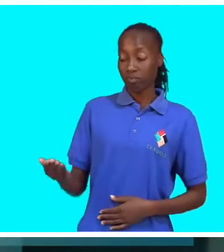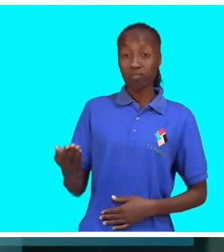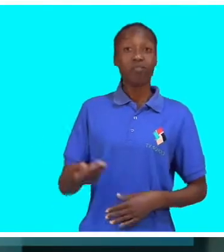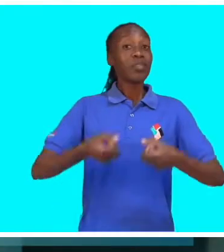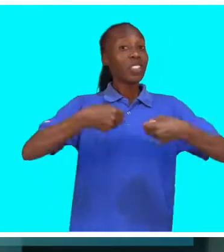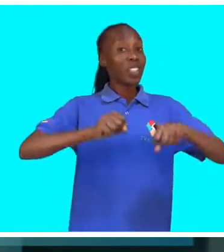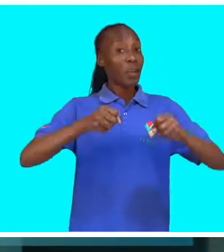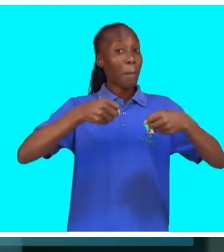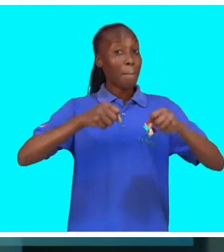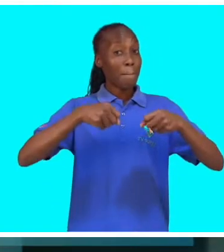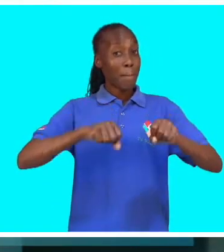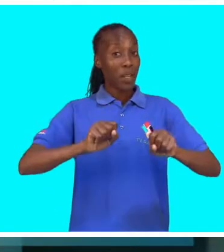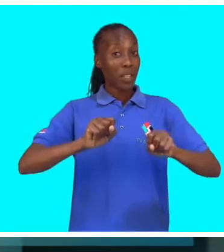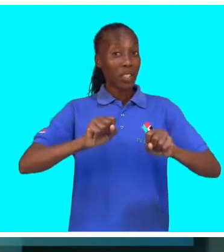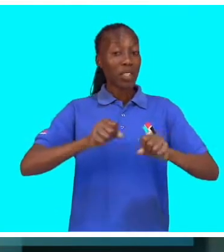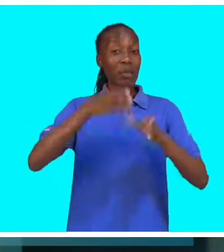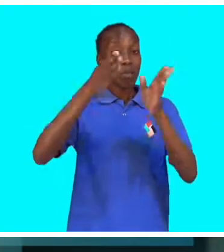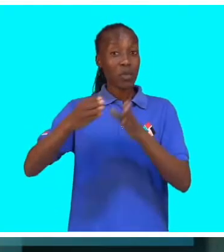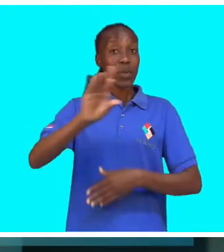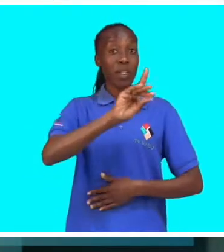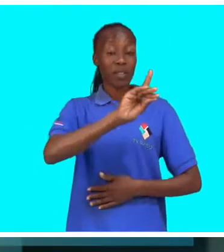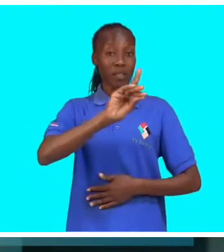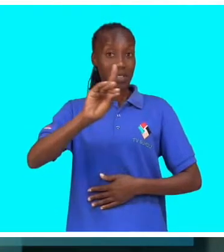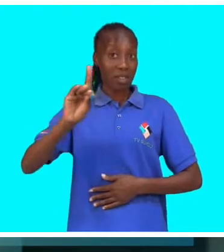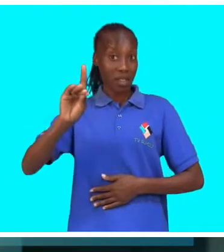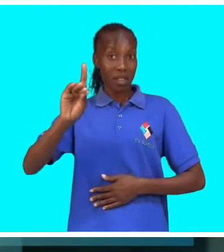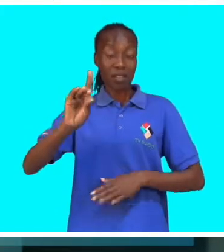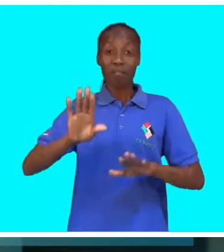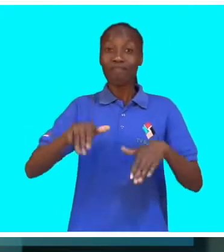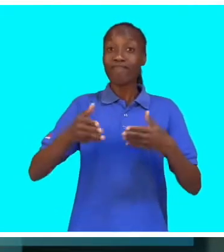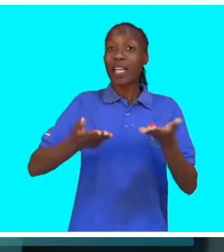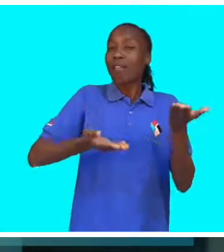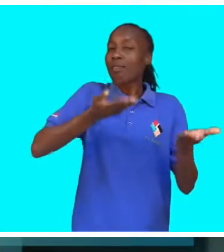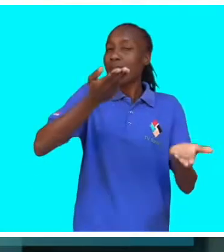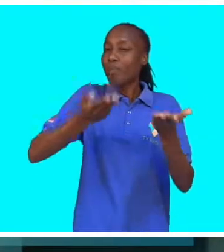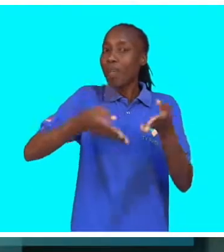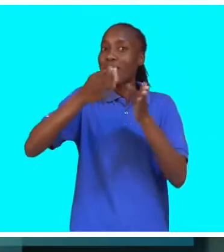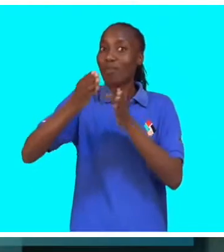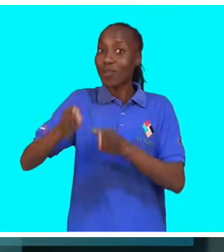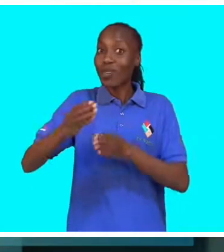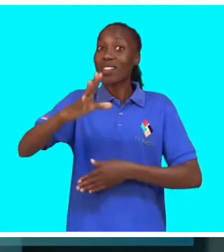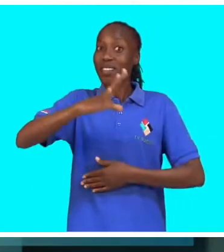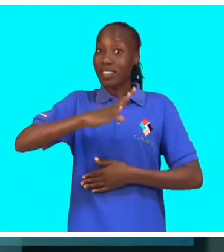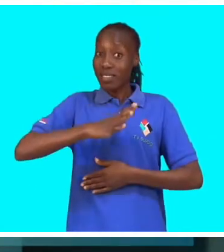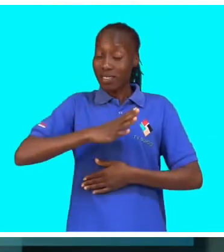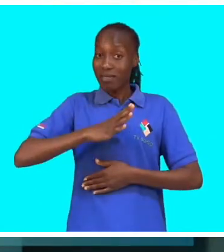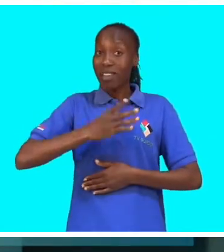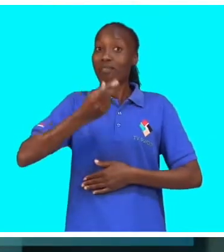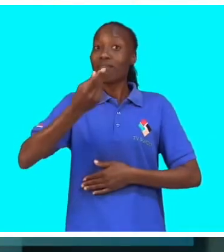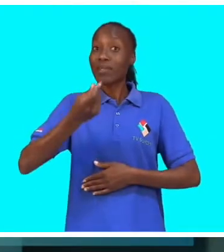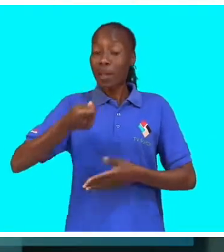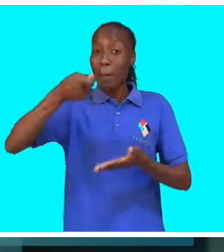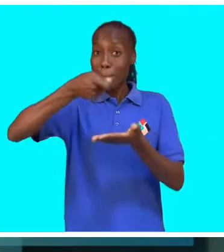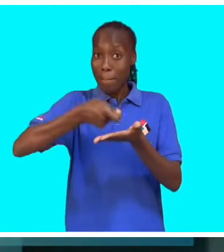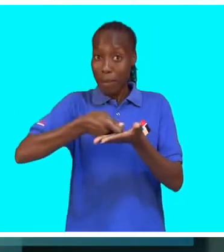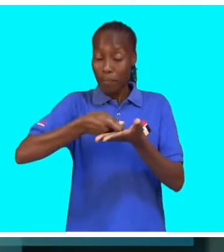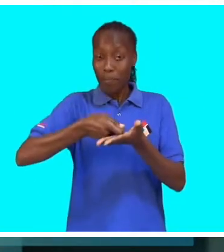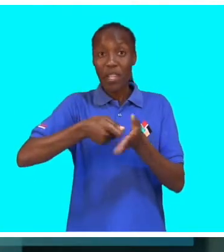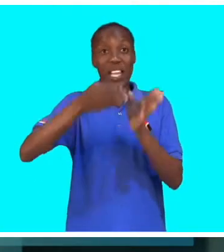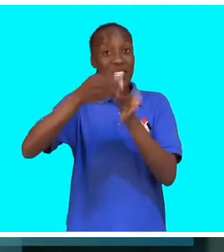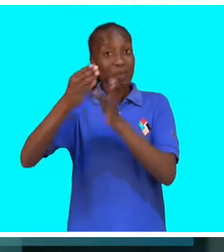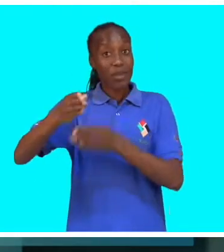Uma moto para um deficiente depende da pessoa de condições. Se